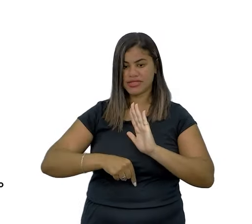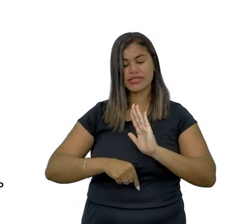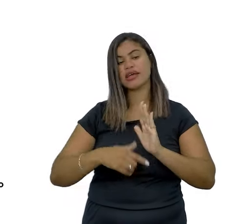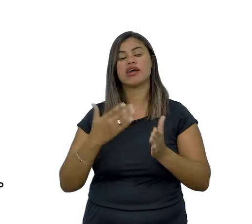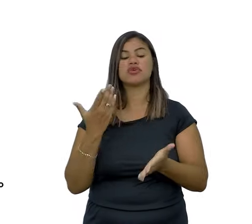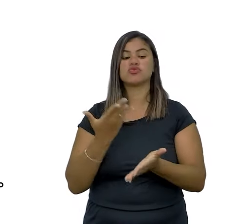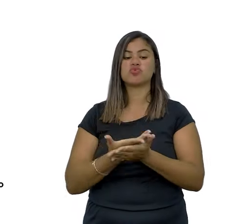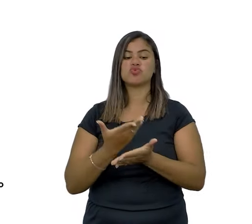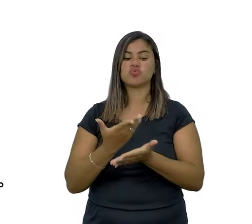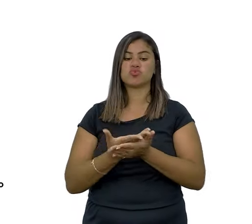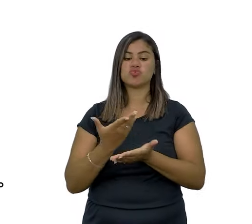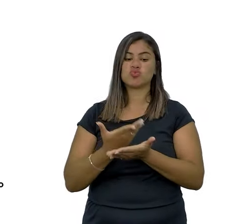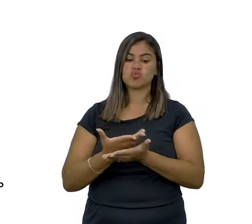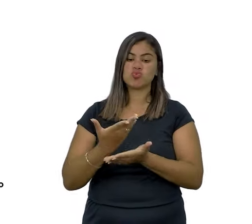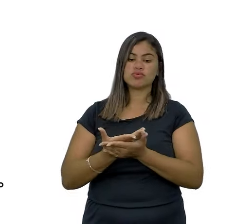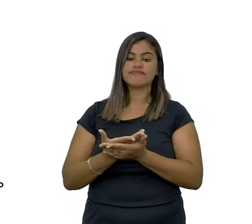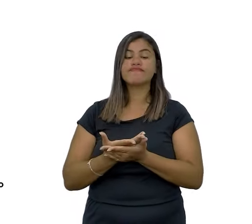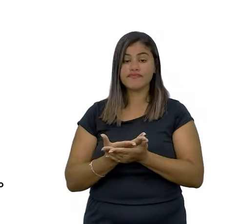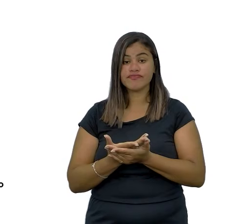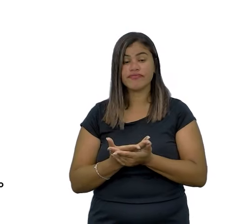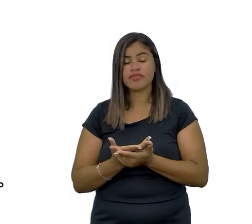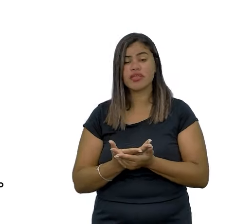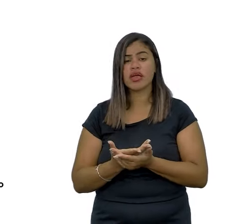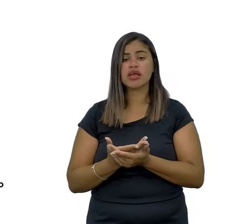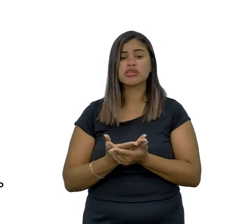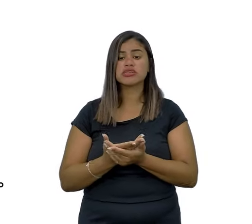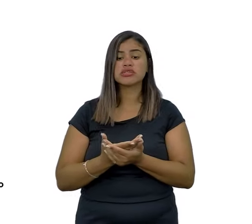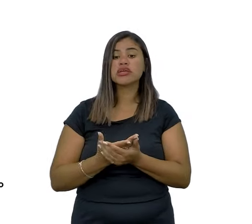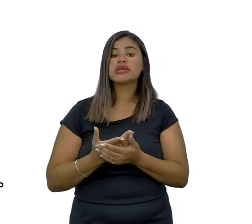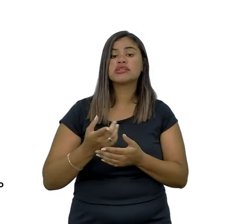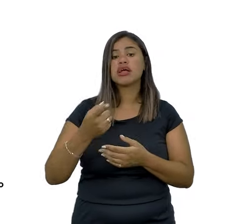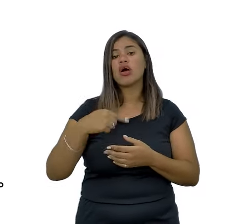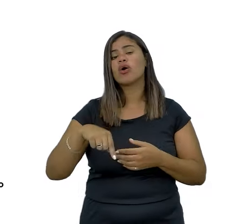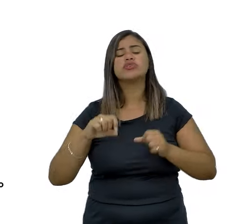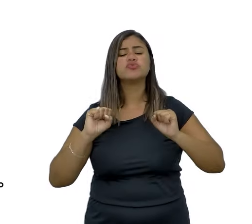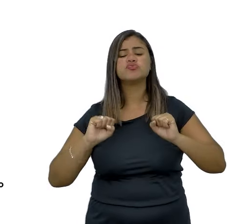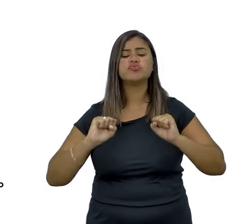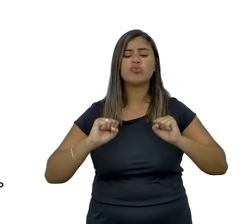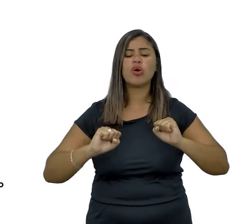dos materiais, né? Então, a gente pode